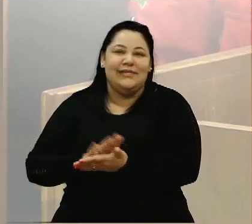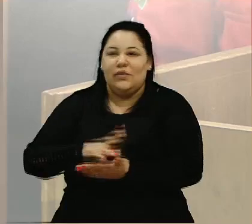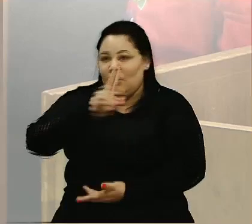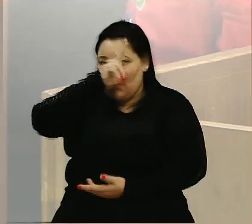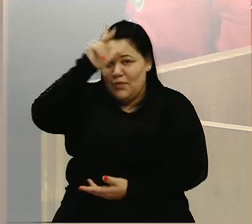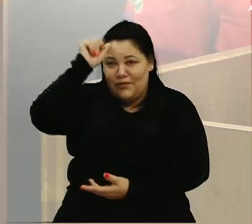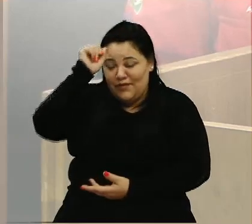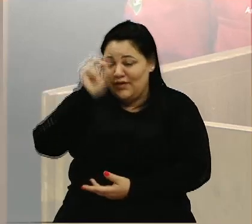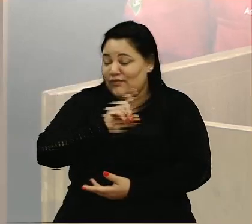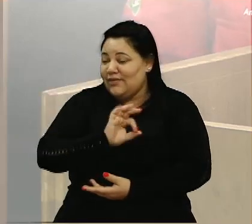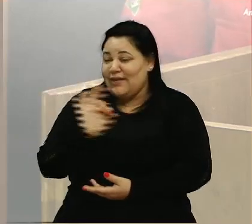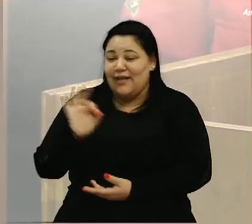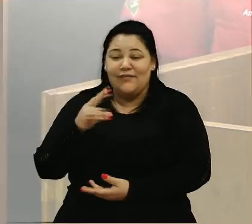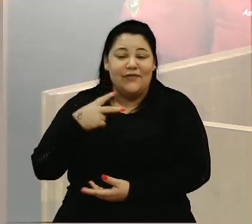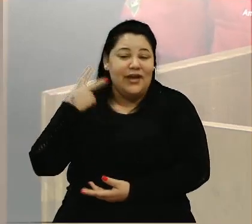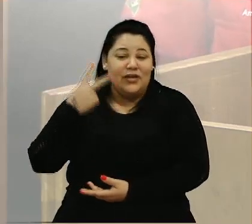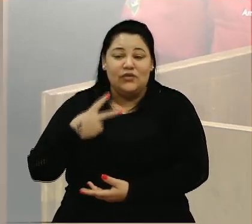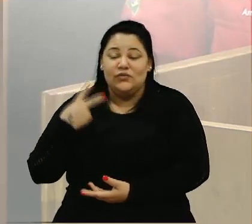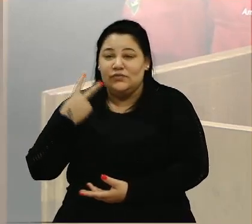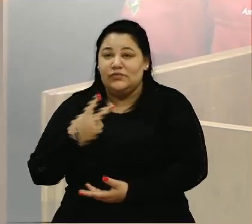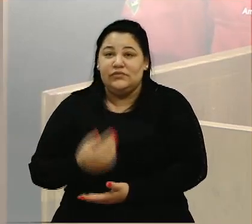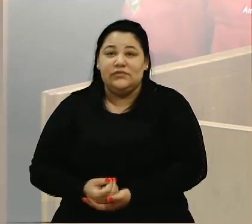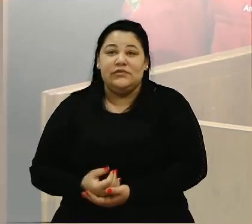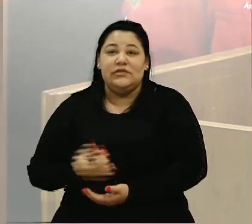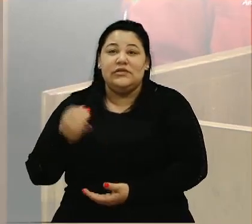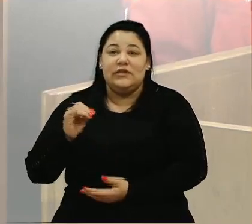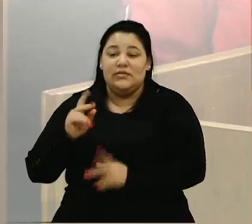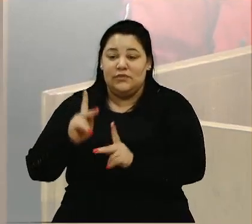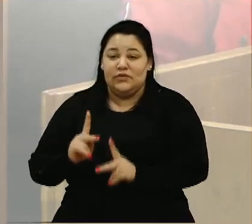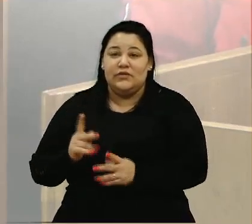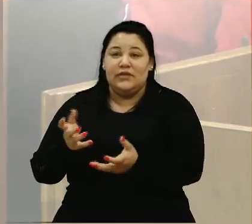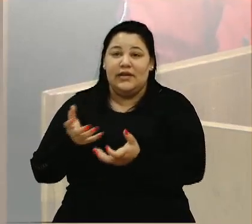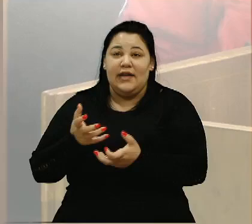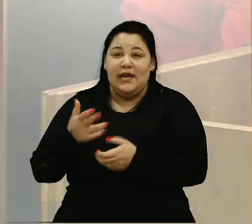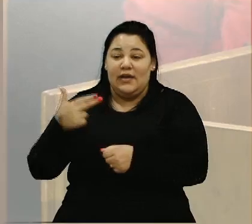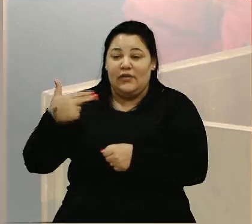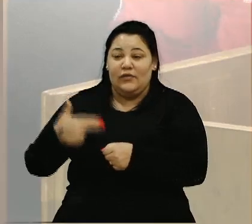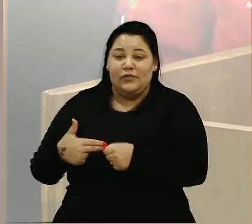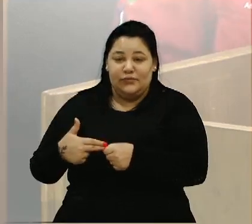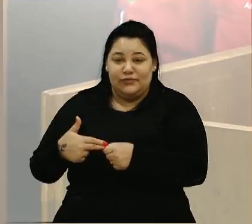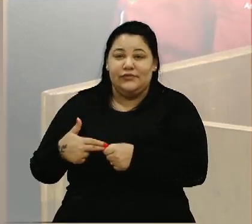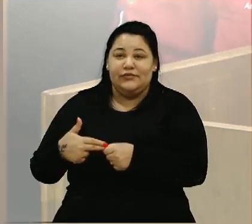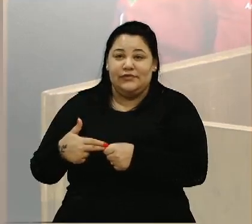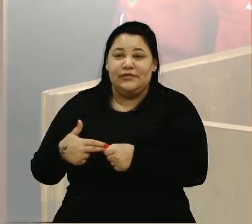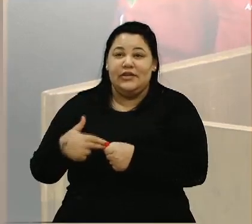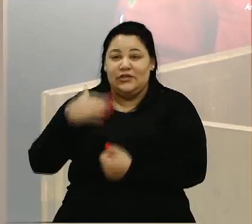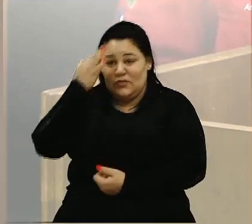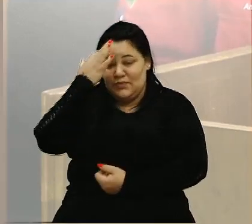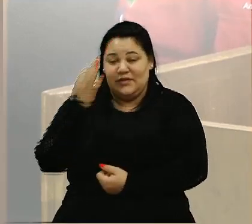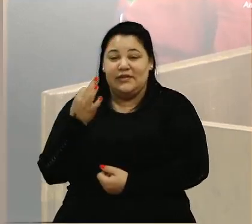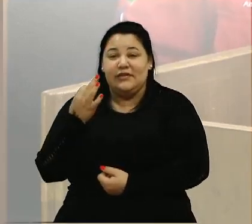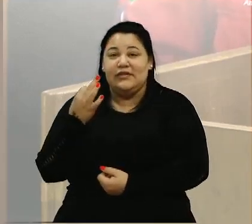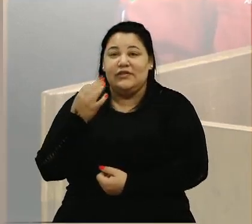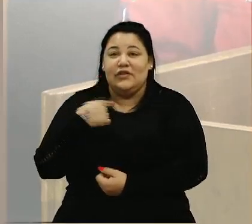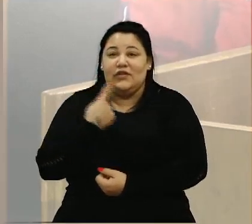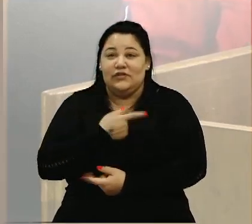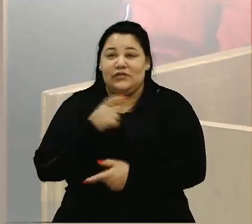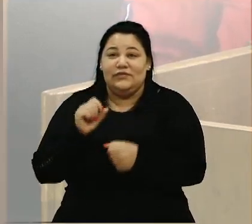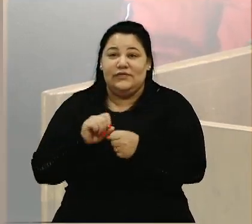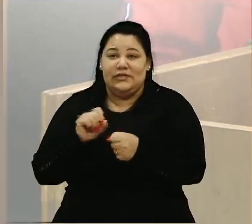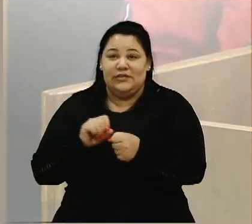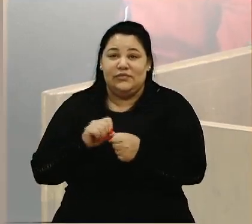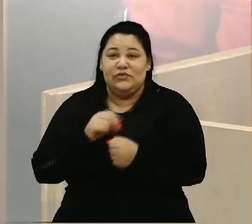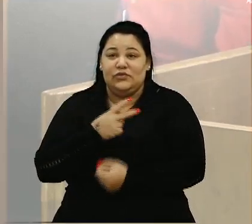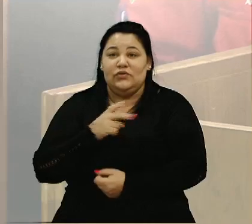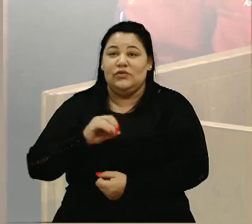para os vereadores. Se as pessoas querem nos doar o combustível, eles entenderam que a gente fez 200, 300 quilômetros para fazer o